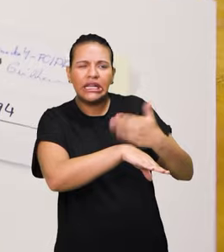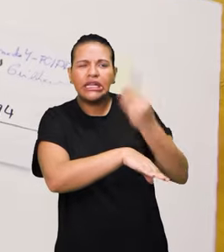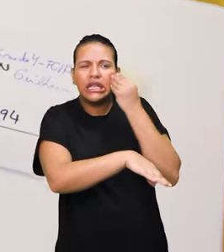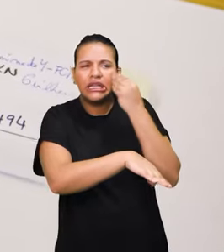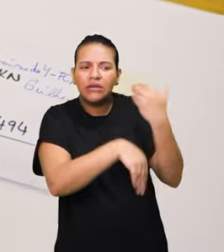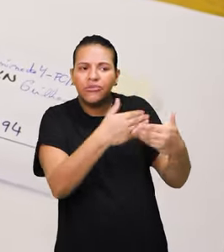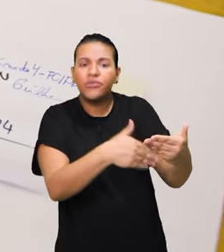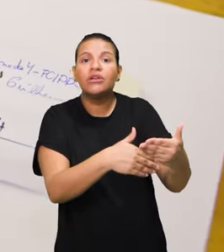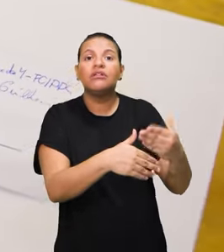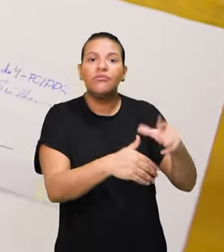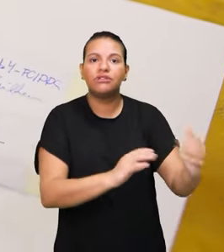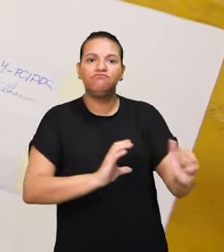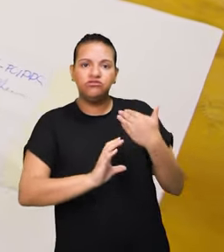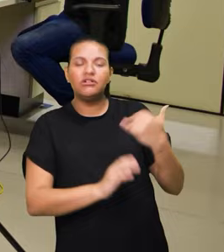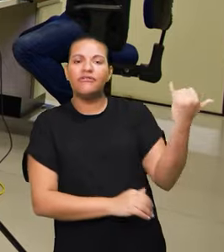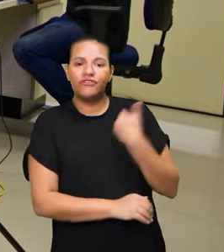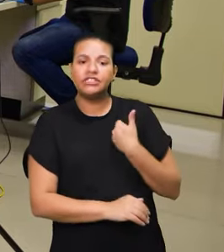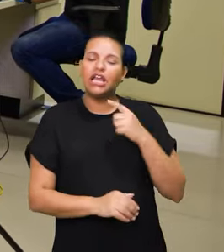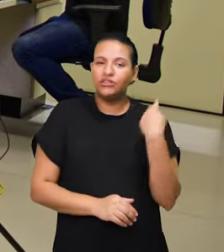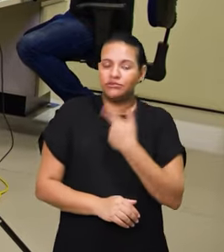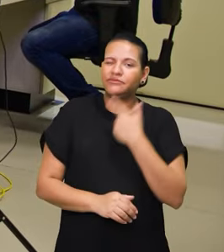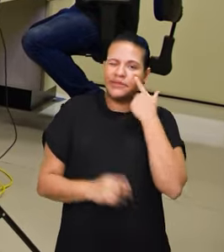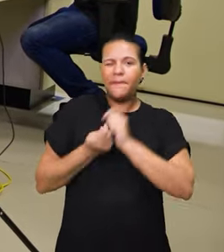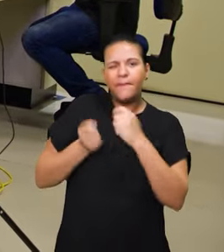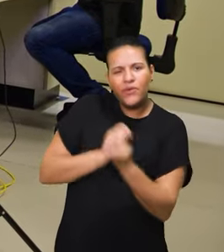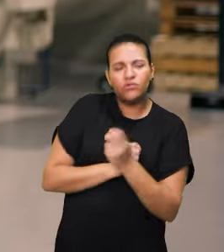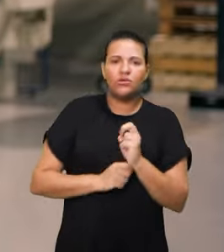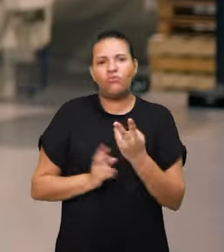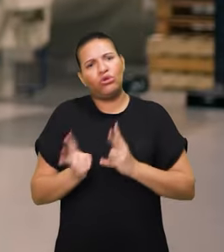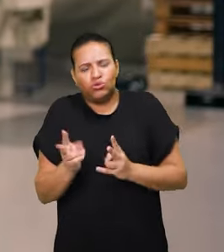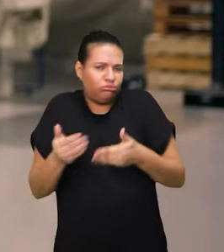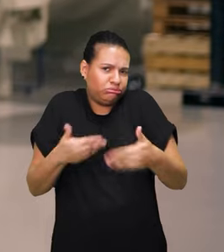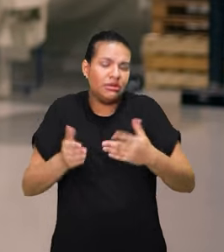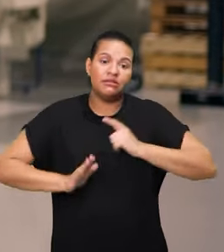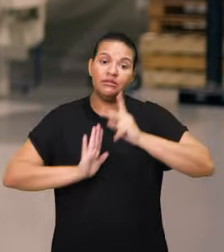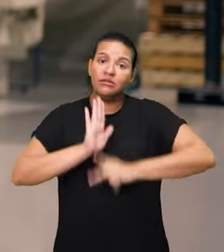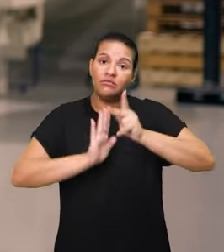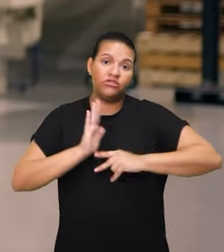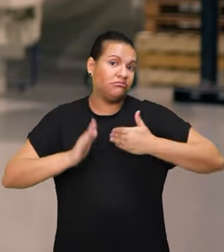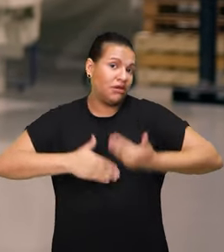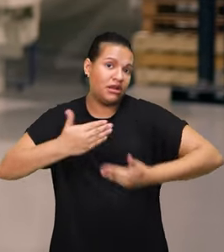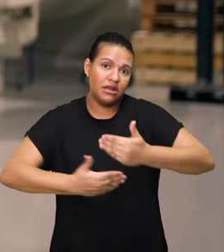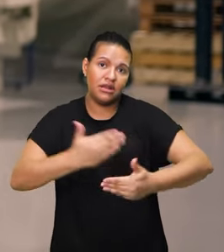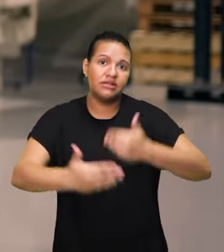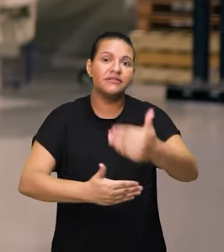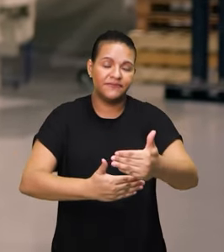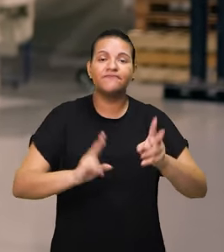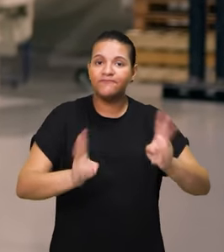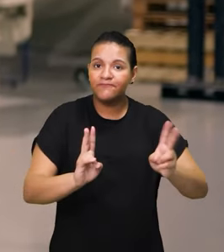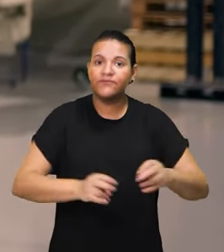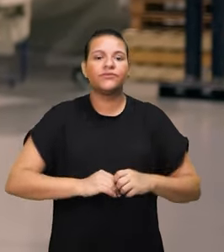alterações roda de novo esse processo até o processo tá em pista então toda essa tecnologia tudo que todo esse conhecimento